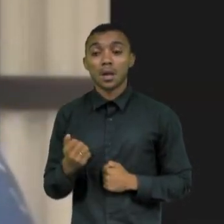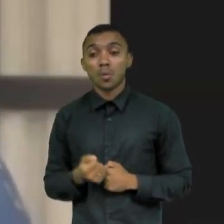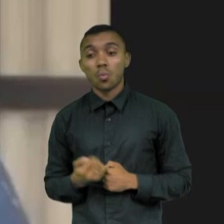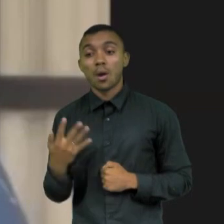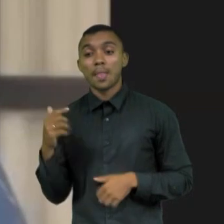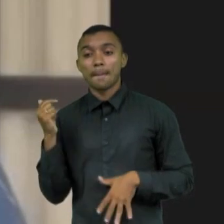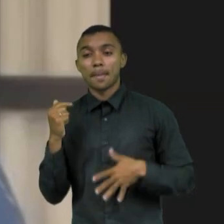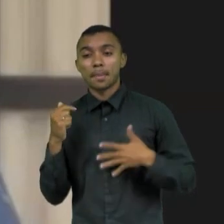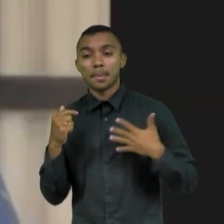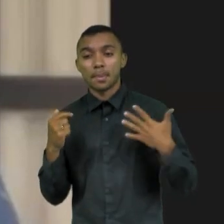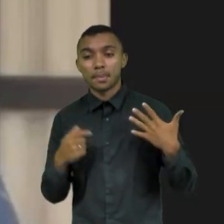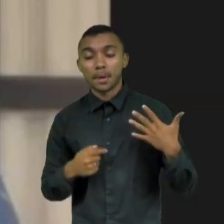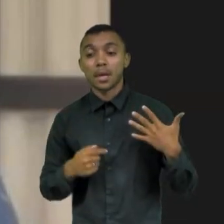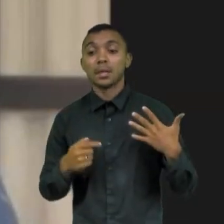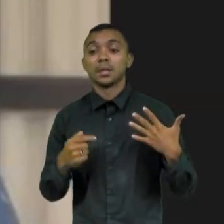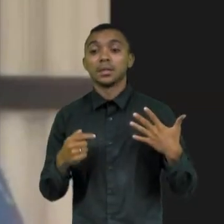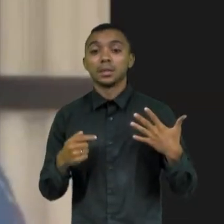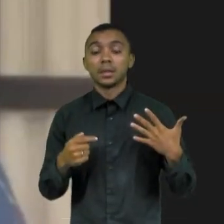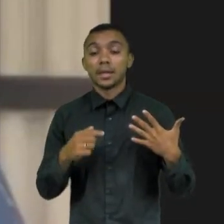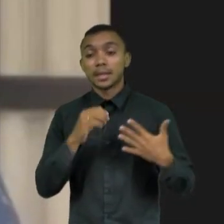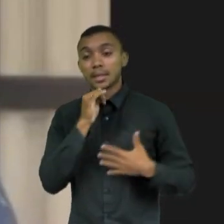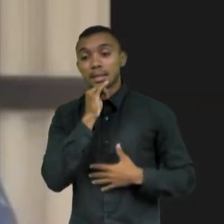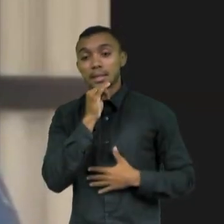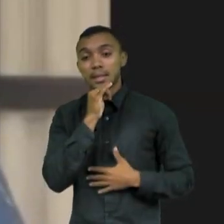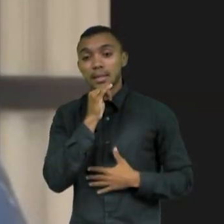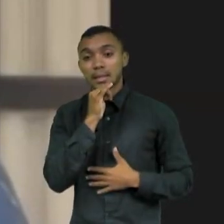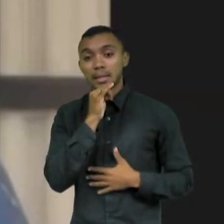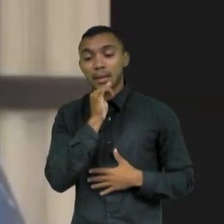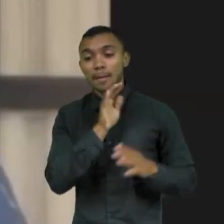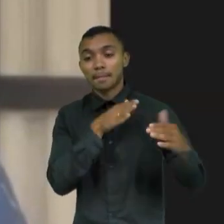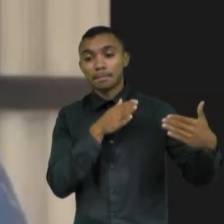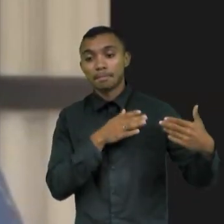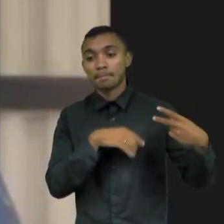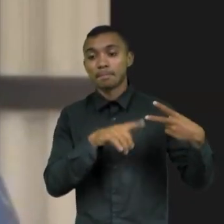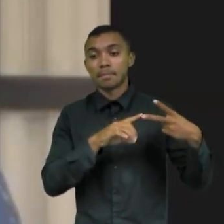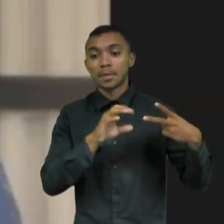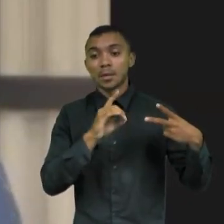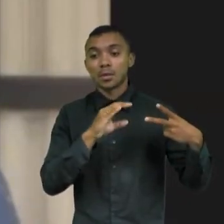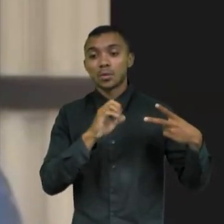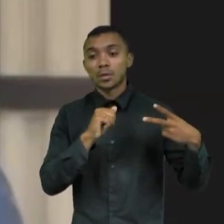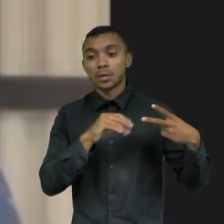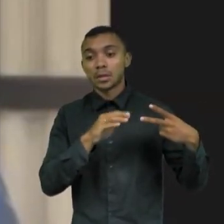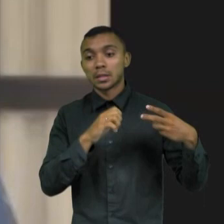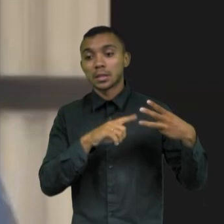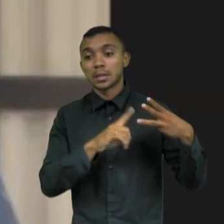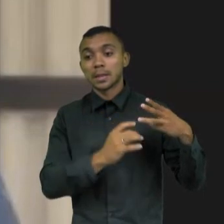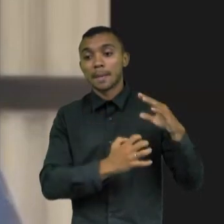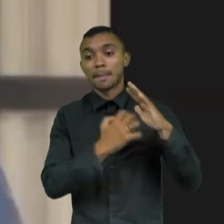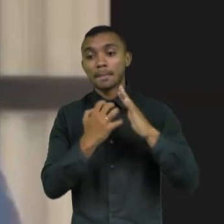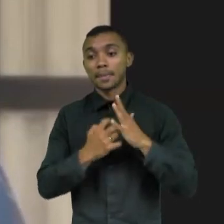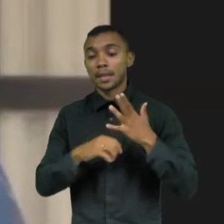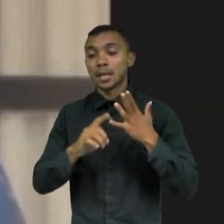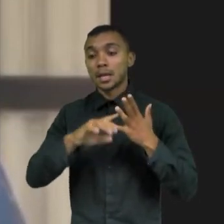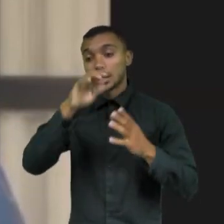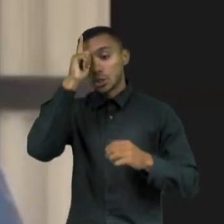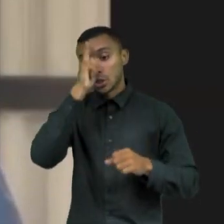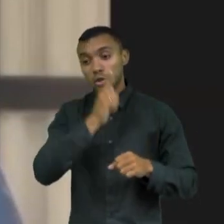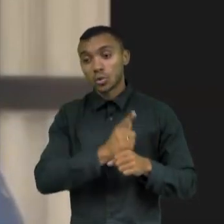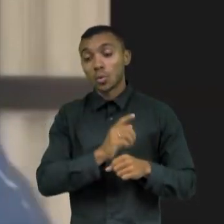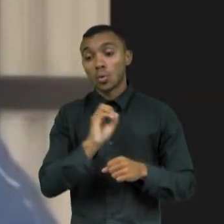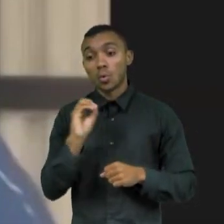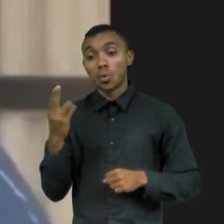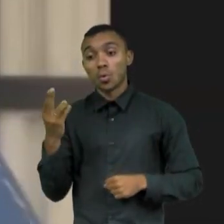carreira estavam à nossa disposição, como, por exemplo, ser consultor, ser docente, ser empreendedor, ou ser gestor. né, o ser